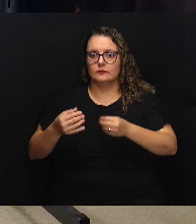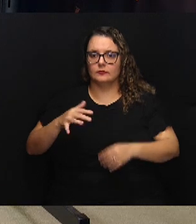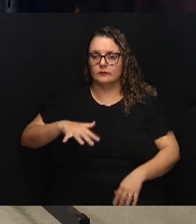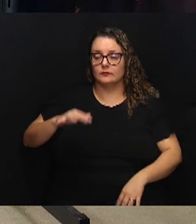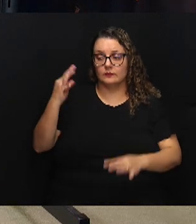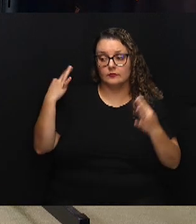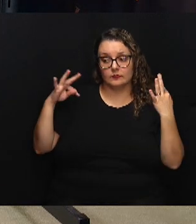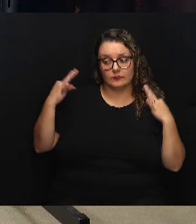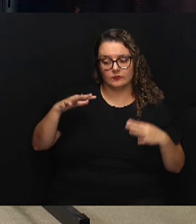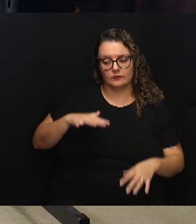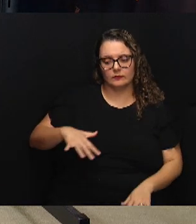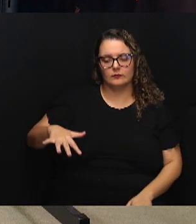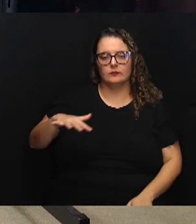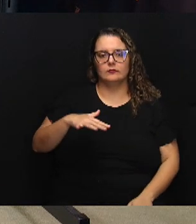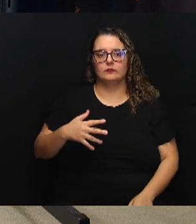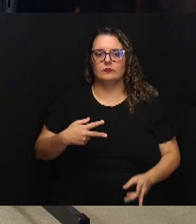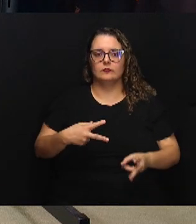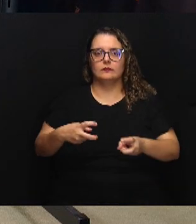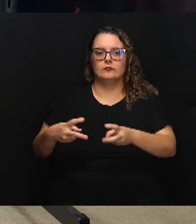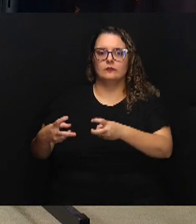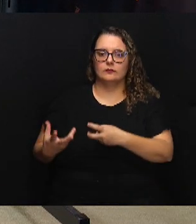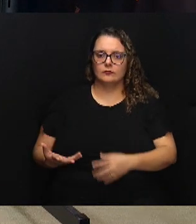visto essa